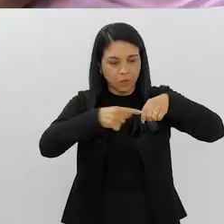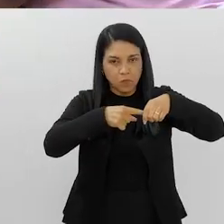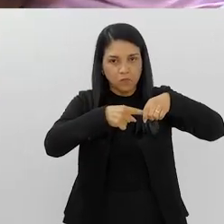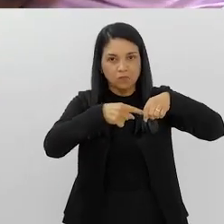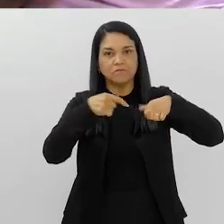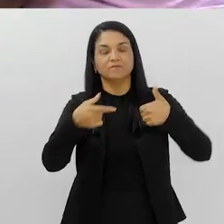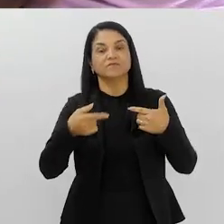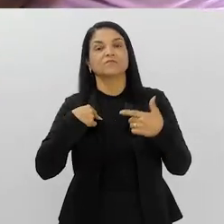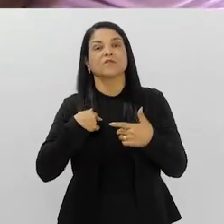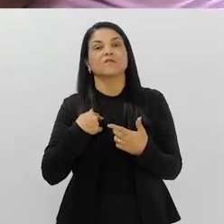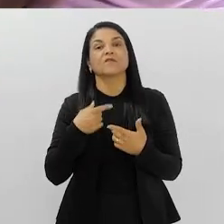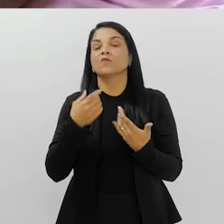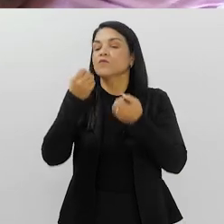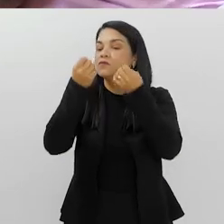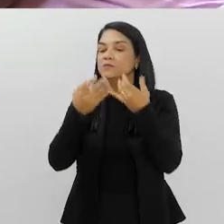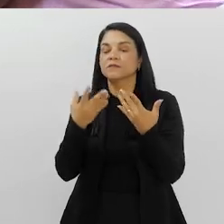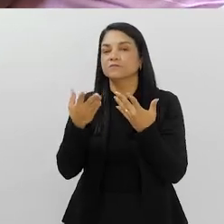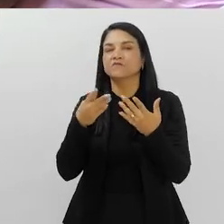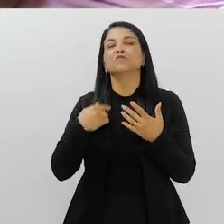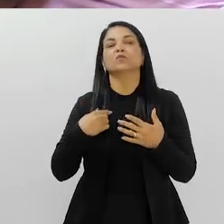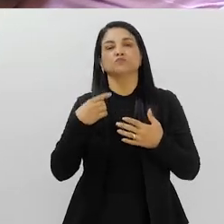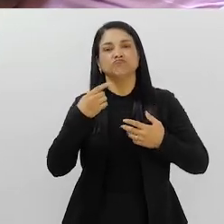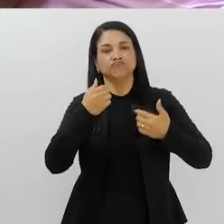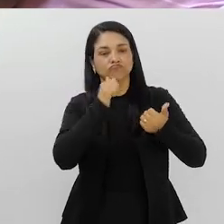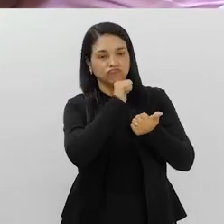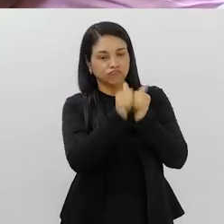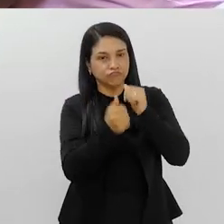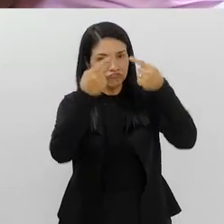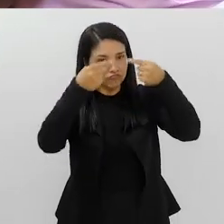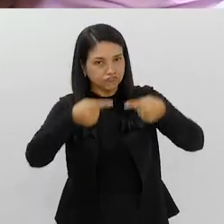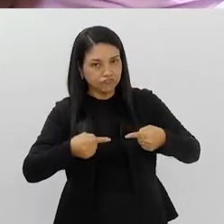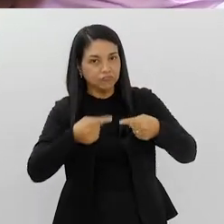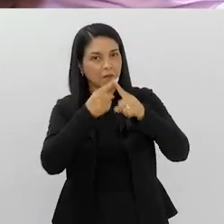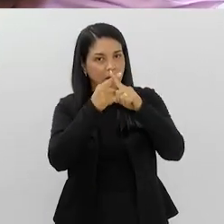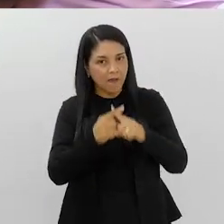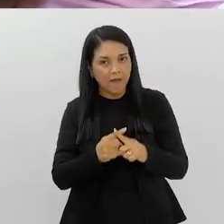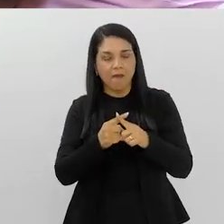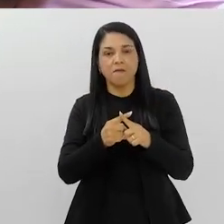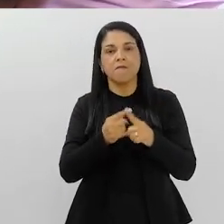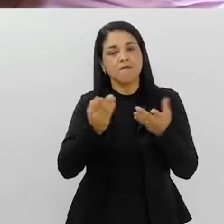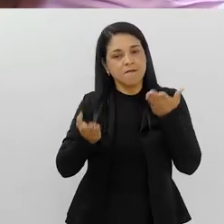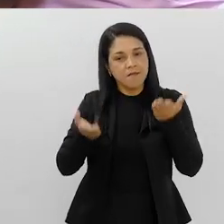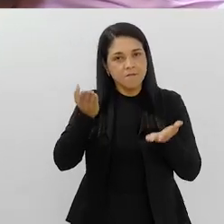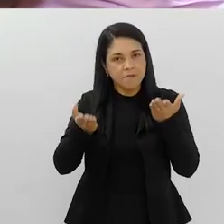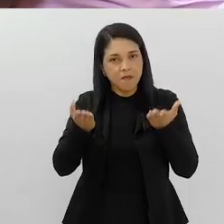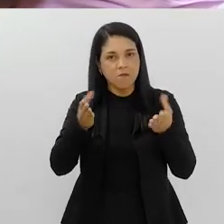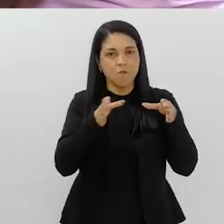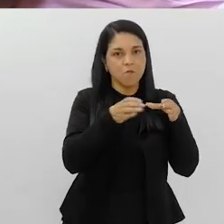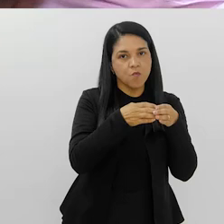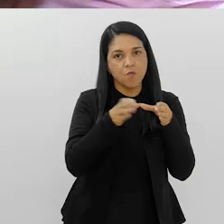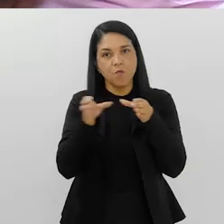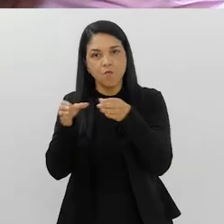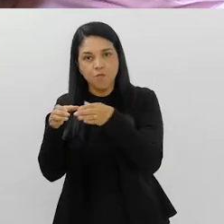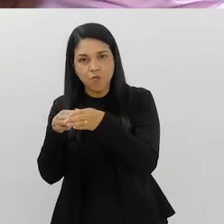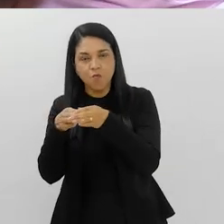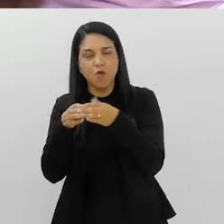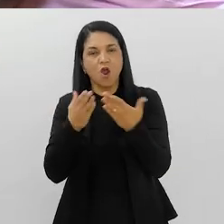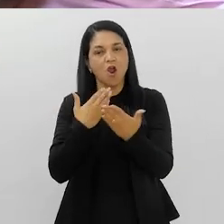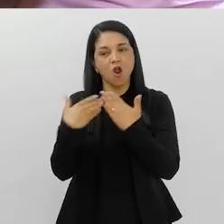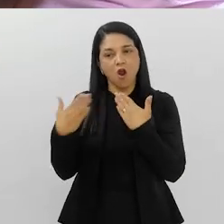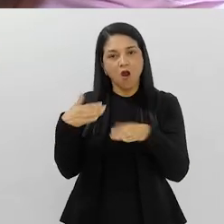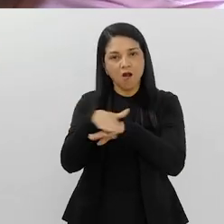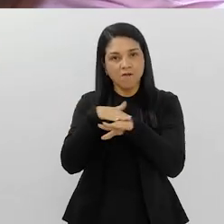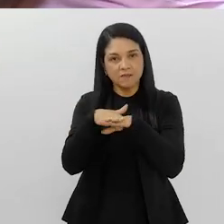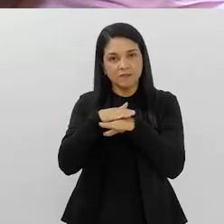falar? Então, foi um jogo bastante equilibrado, né? As duas principais equipes da competição. Quando a gente conversava com os